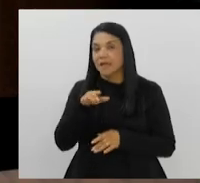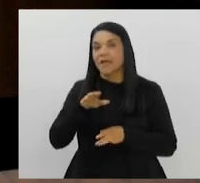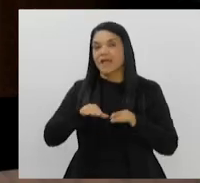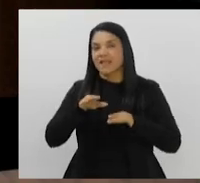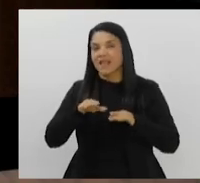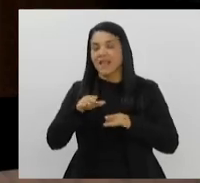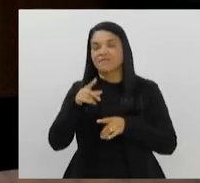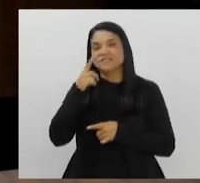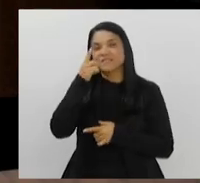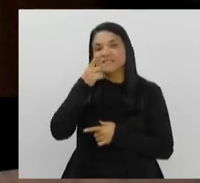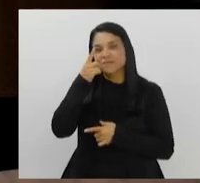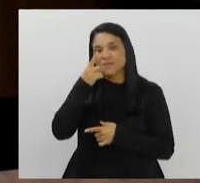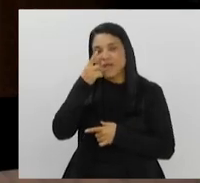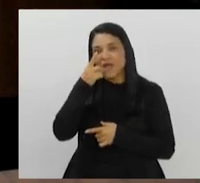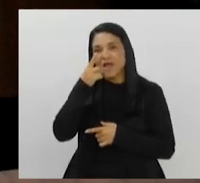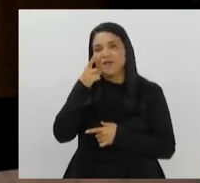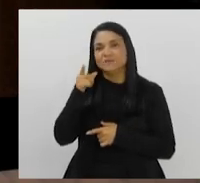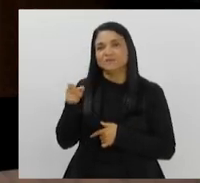vezes, a deputada